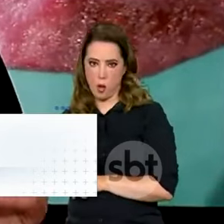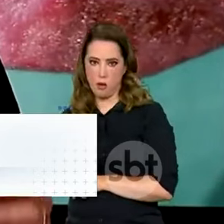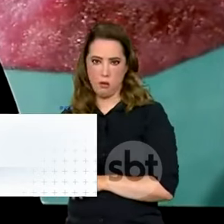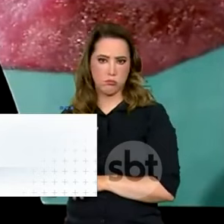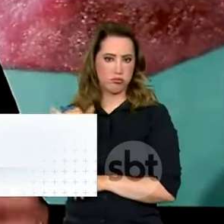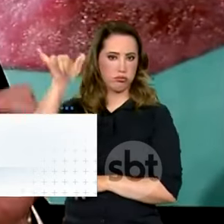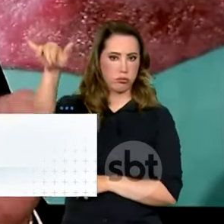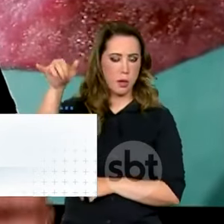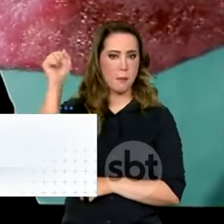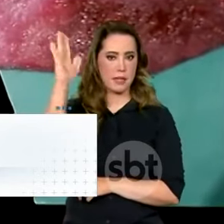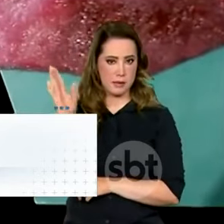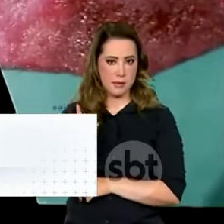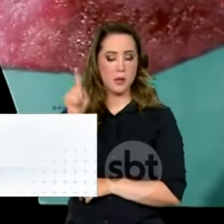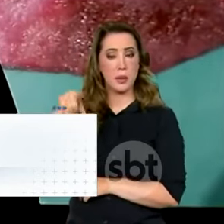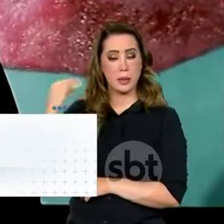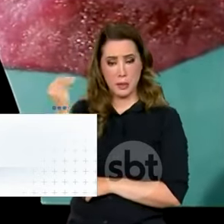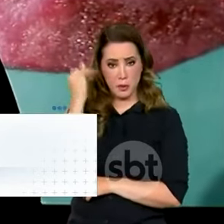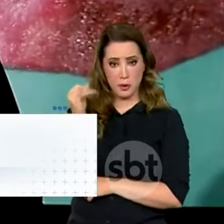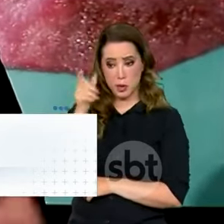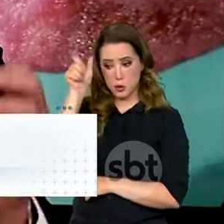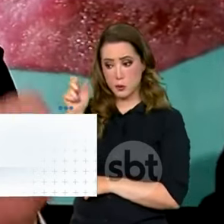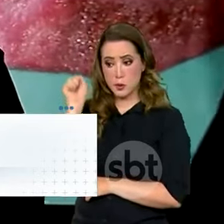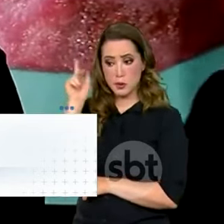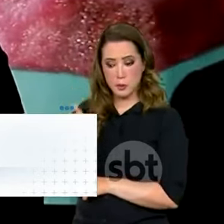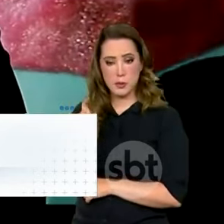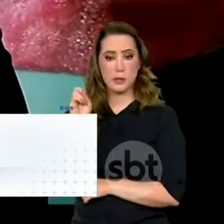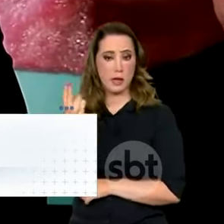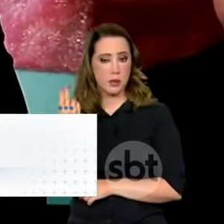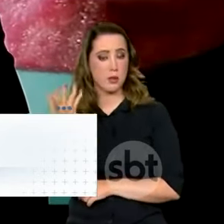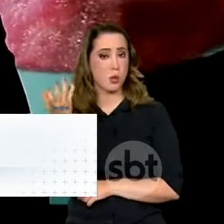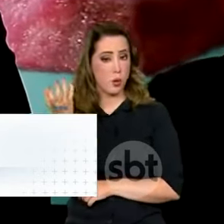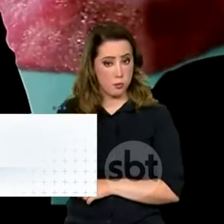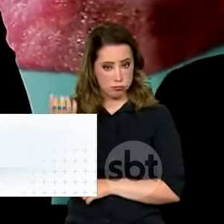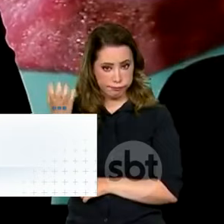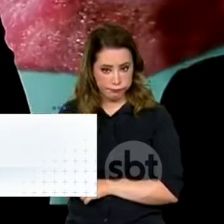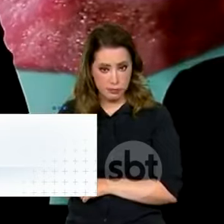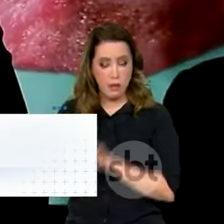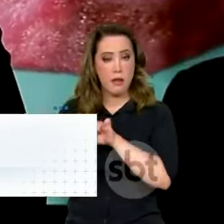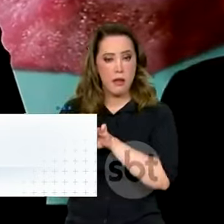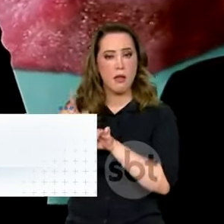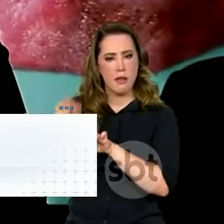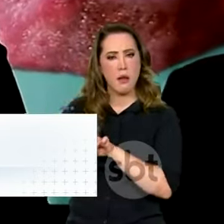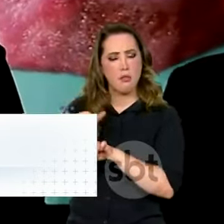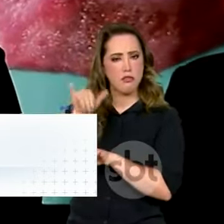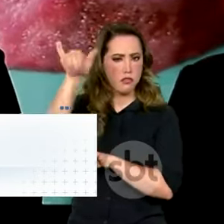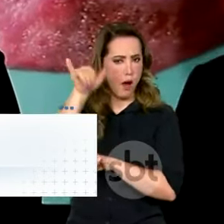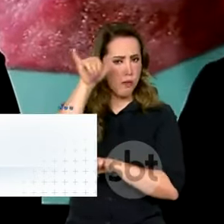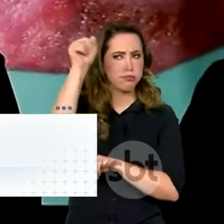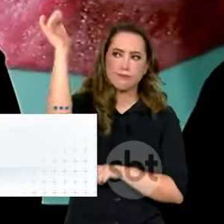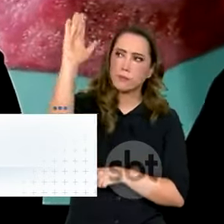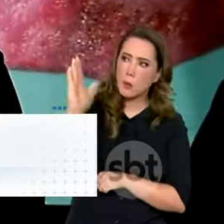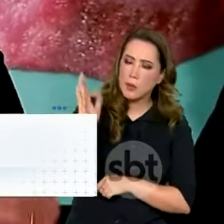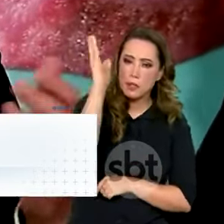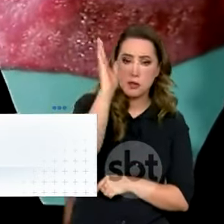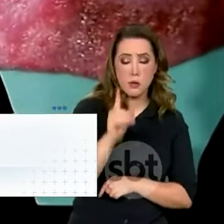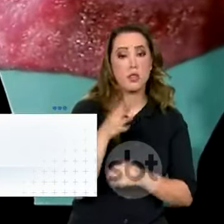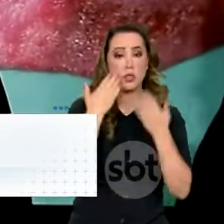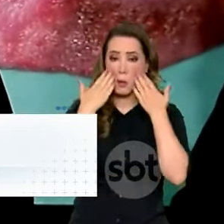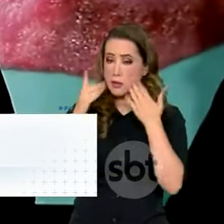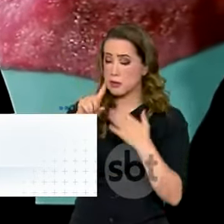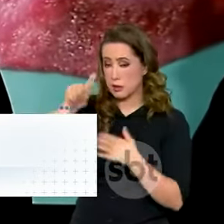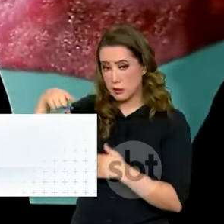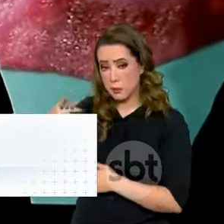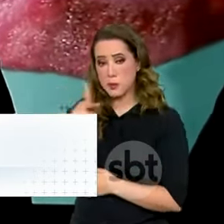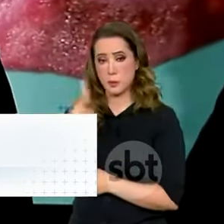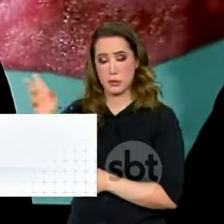nossos aposentados e pensionistas, que em breve nós queremos apresentar sobre a orientação do presidente Lula. E a partir